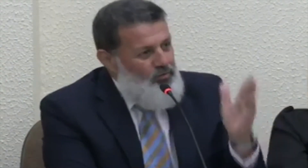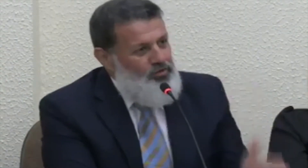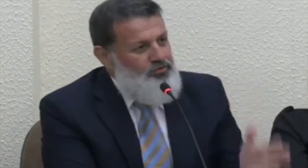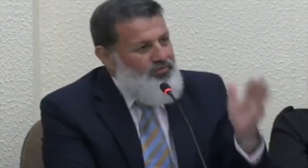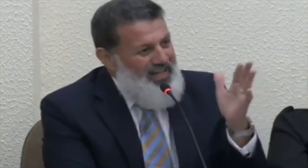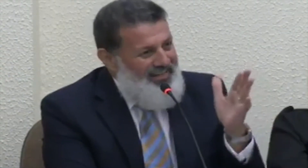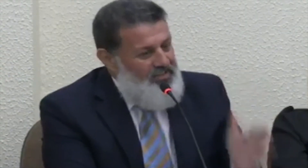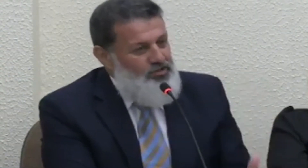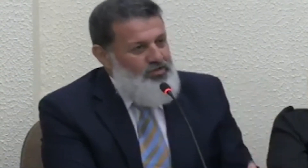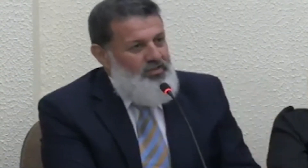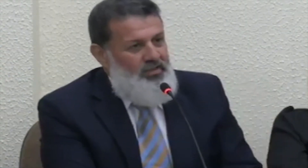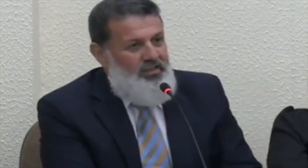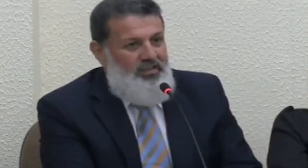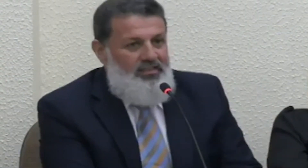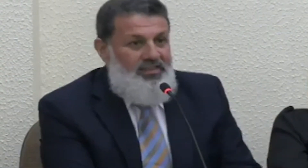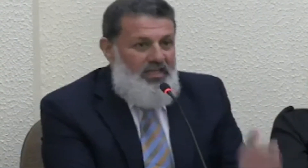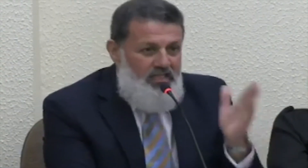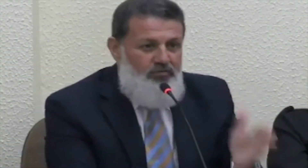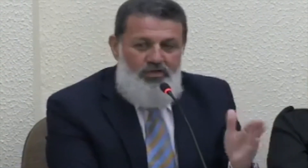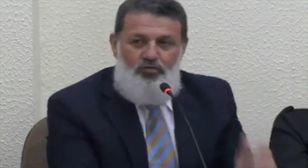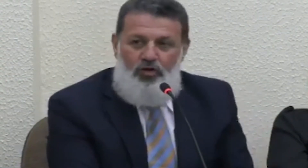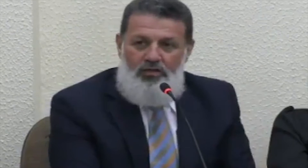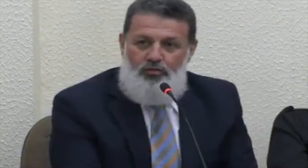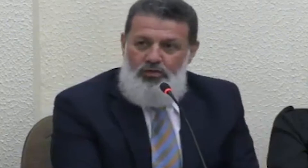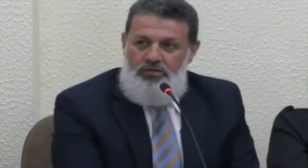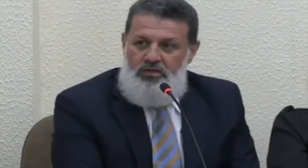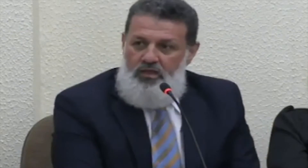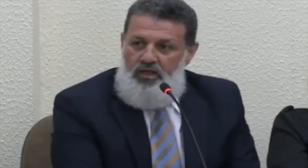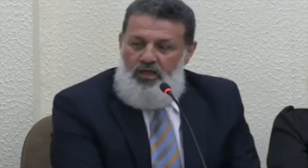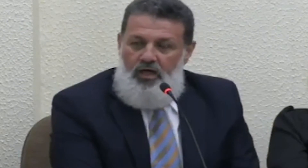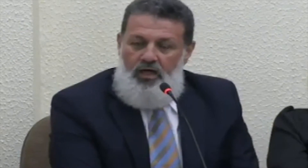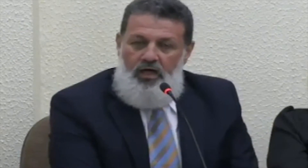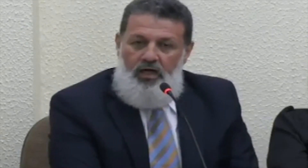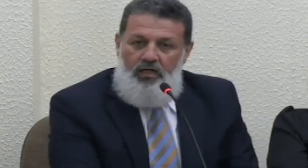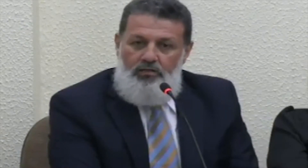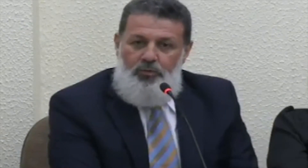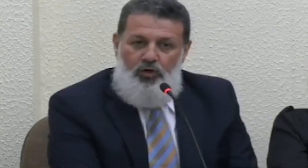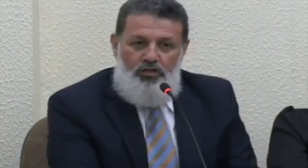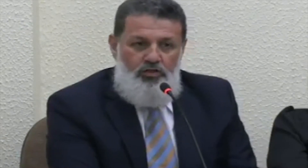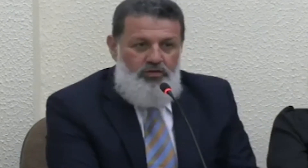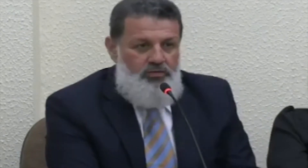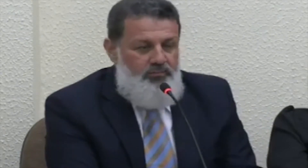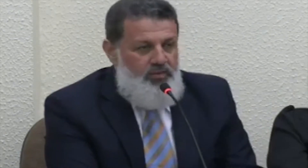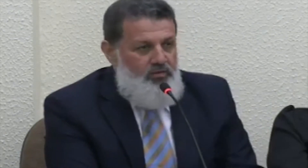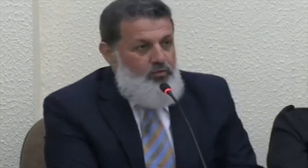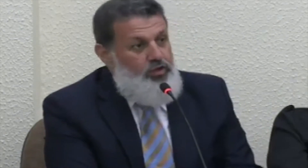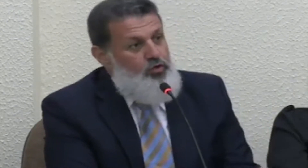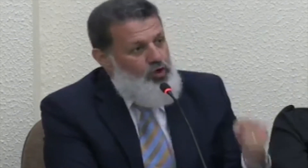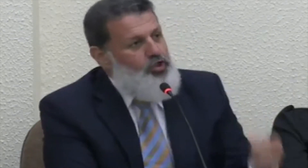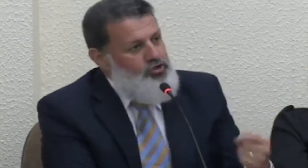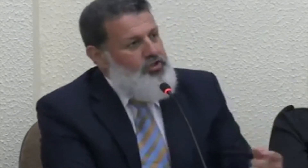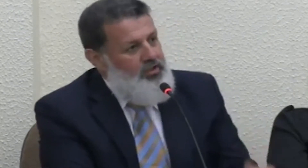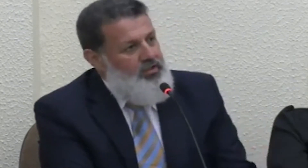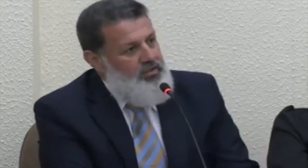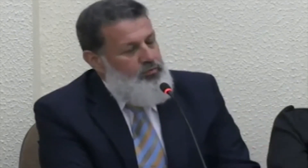há hoje flagrante e terríveis violações às prerrogativas, o